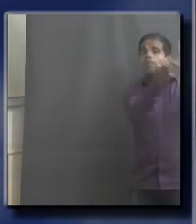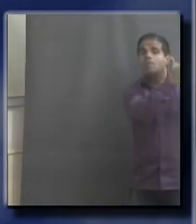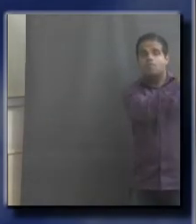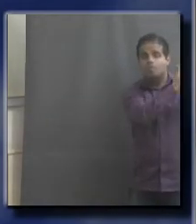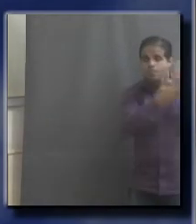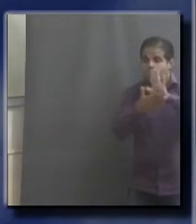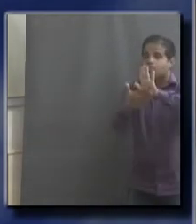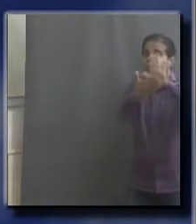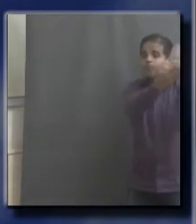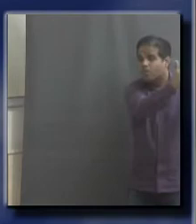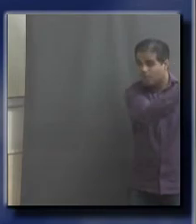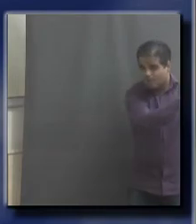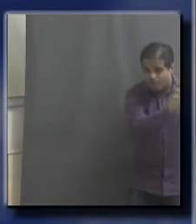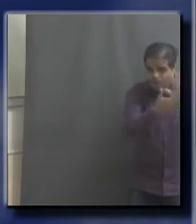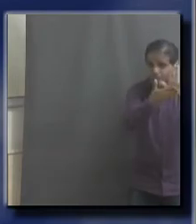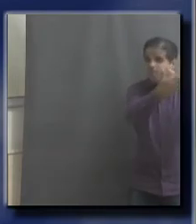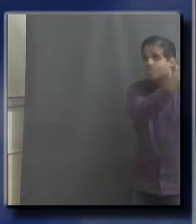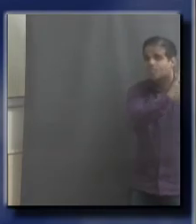propuséssemos